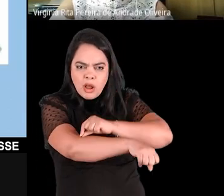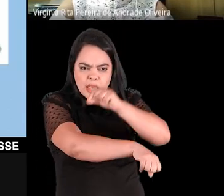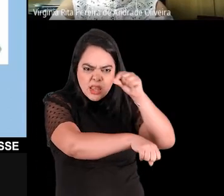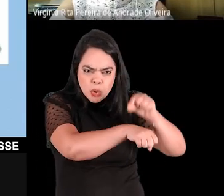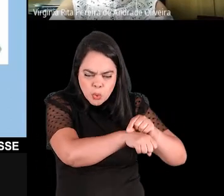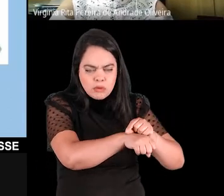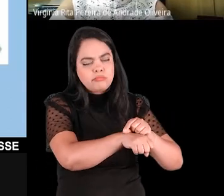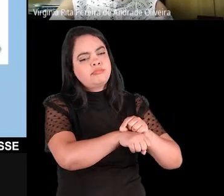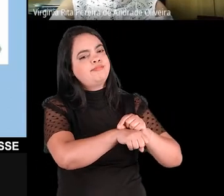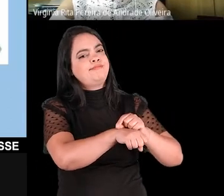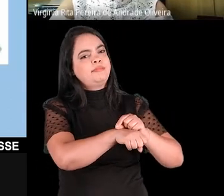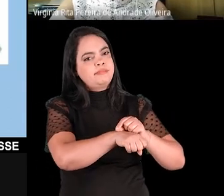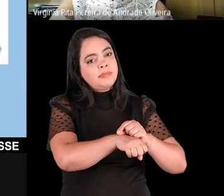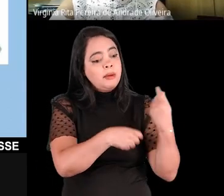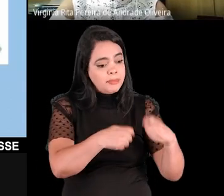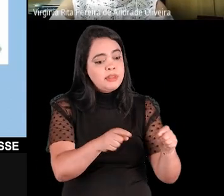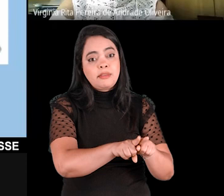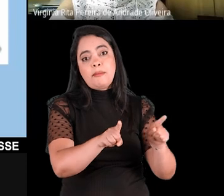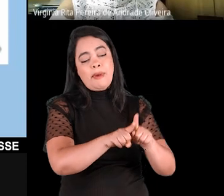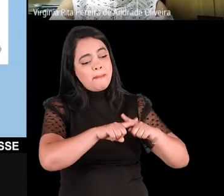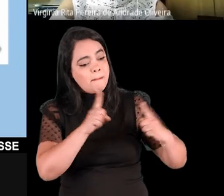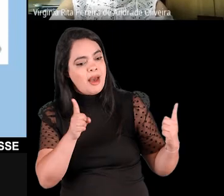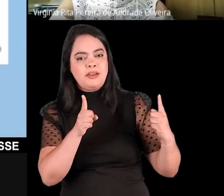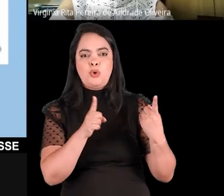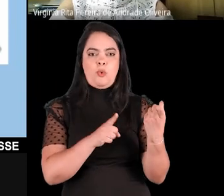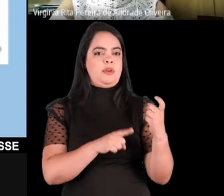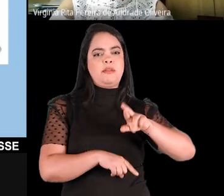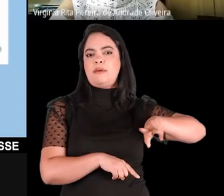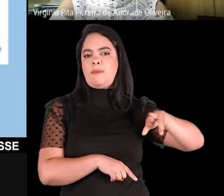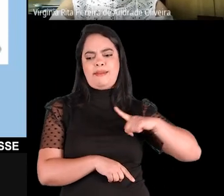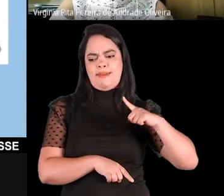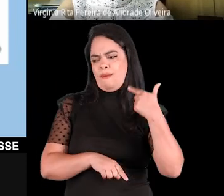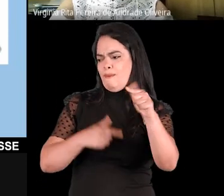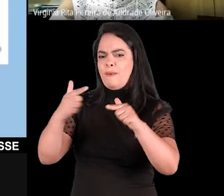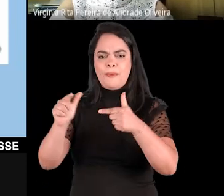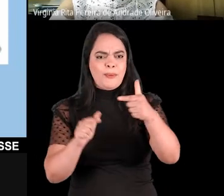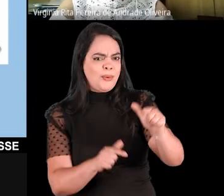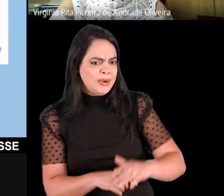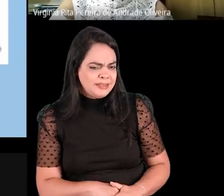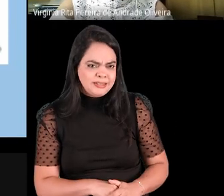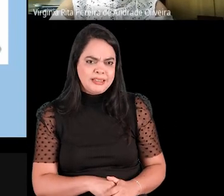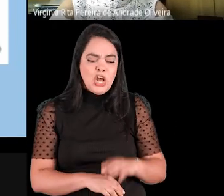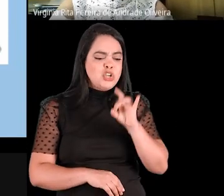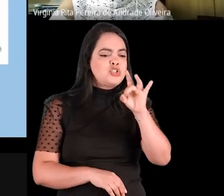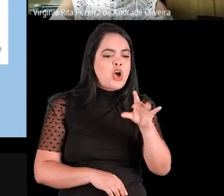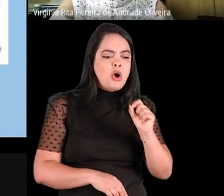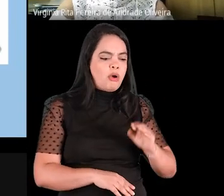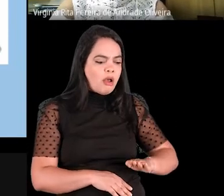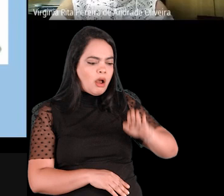processo, mas ela não é única. Não é a acessibilidade arquitetônica que torna esse ambiente por si